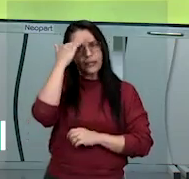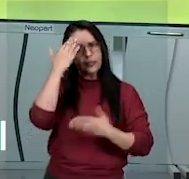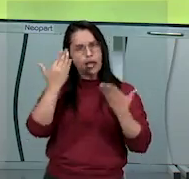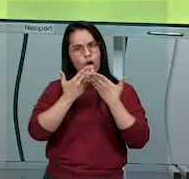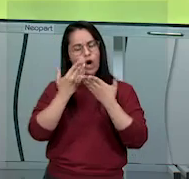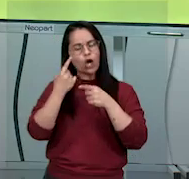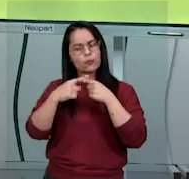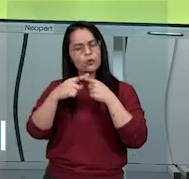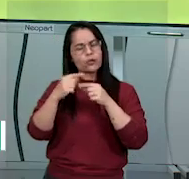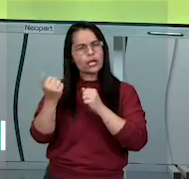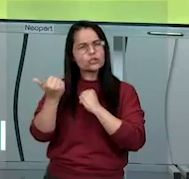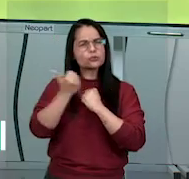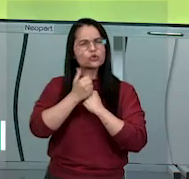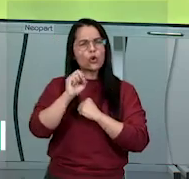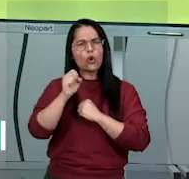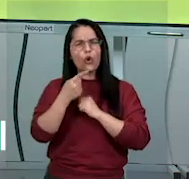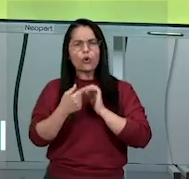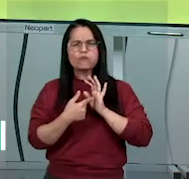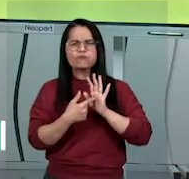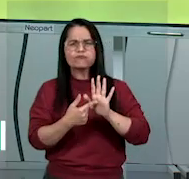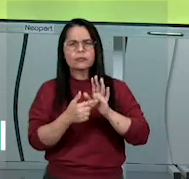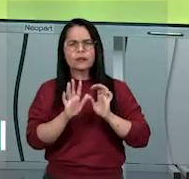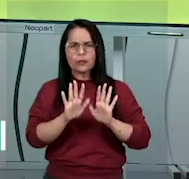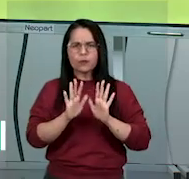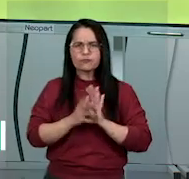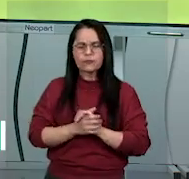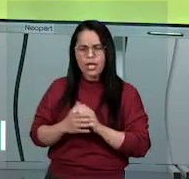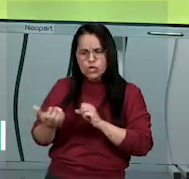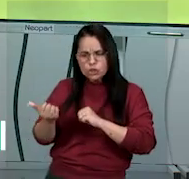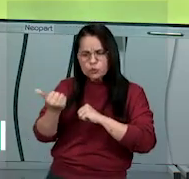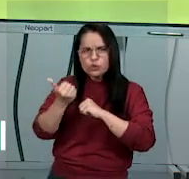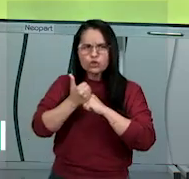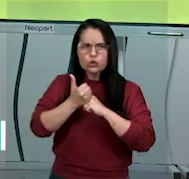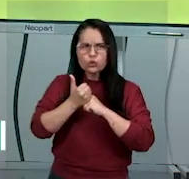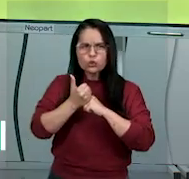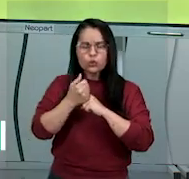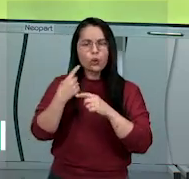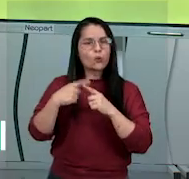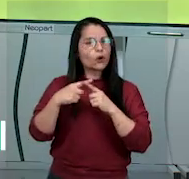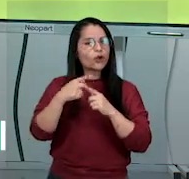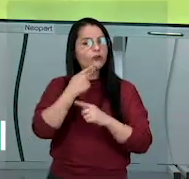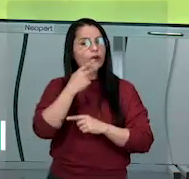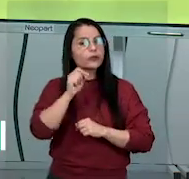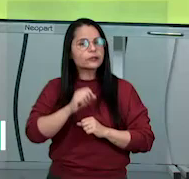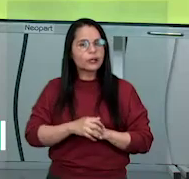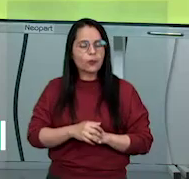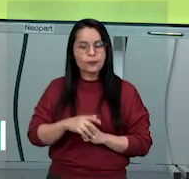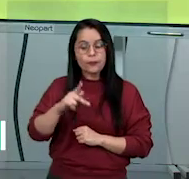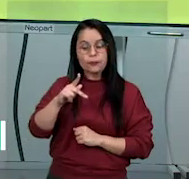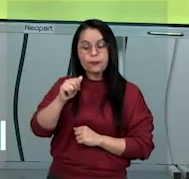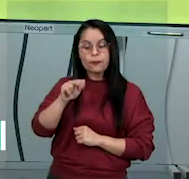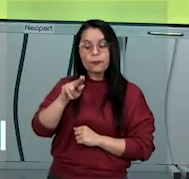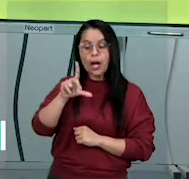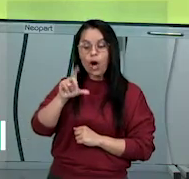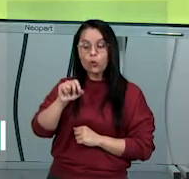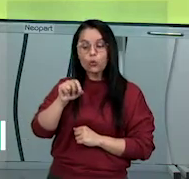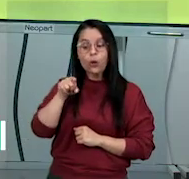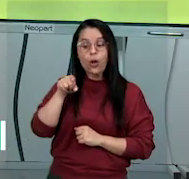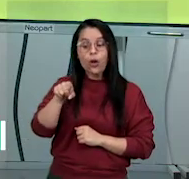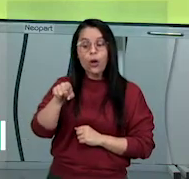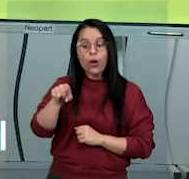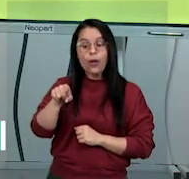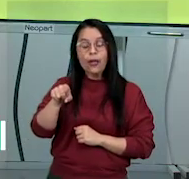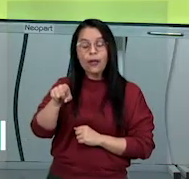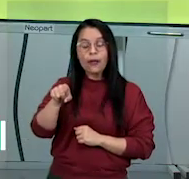ele é substituto ou indicador. Eu falei para você que ele era substituto na hora que eu falei, Paulo está chorando,